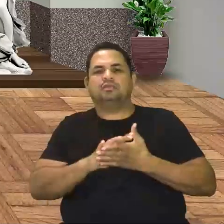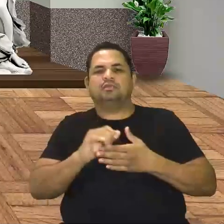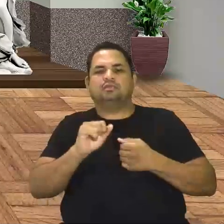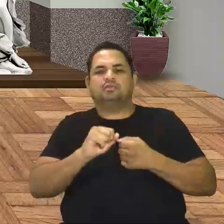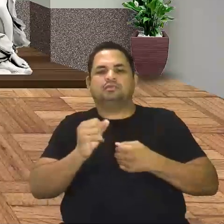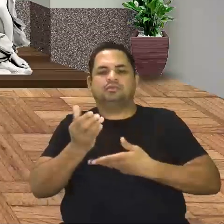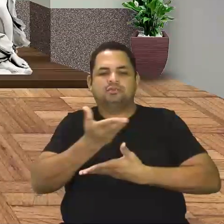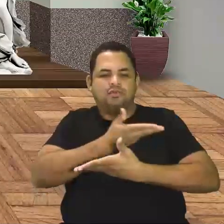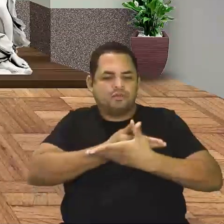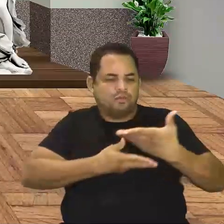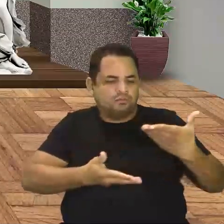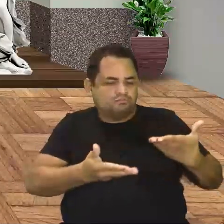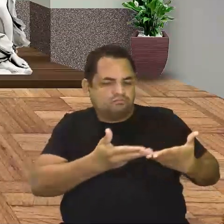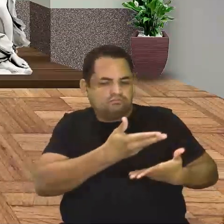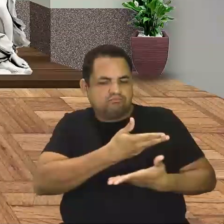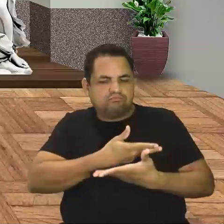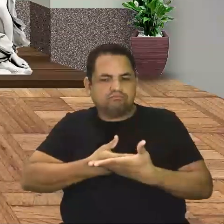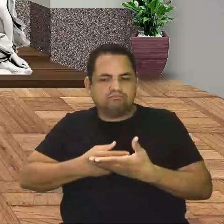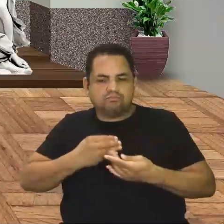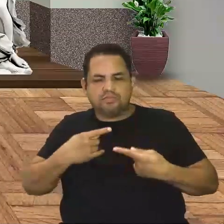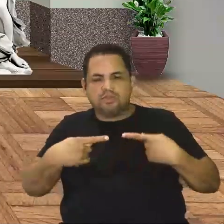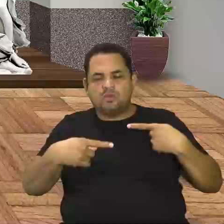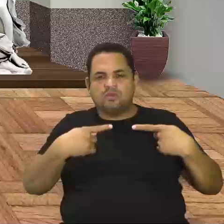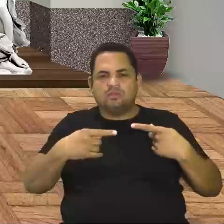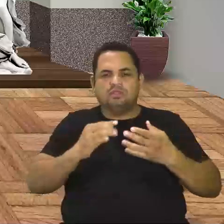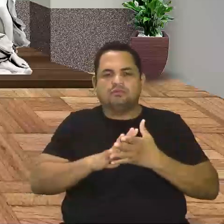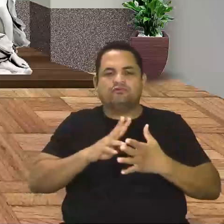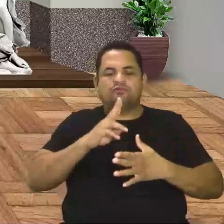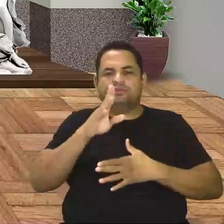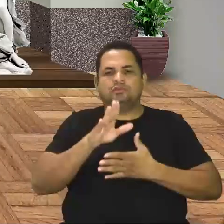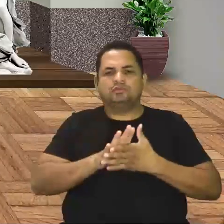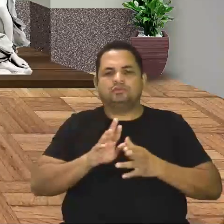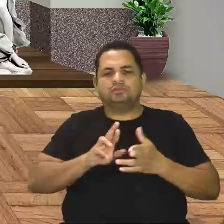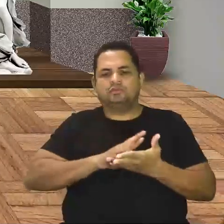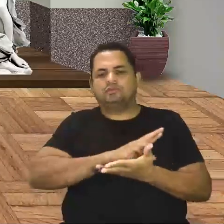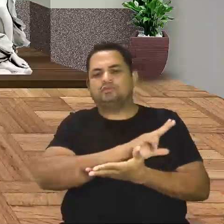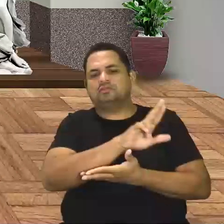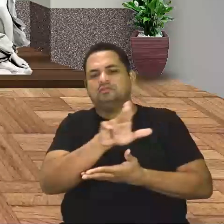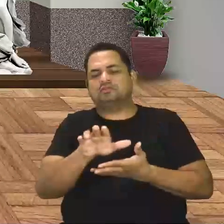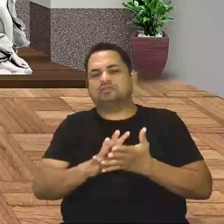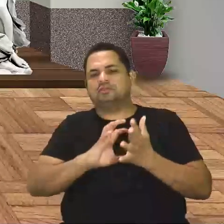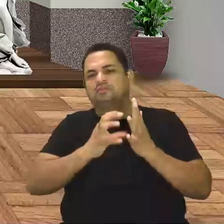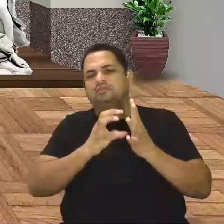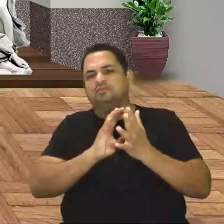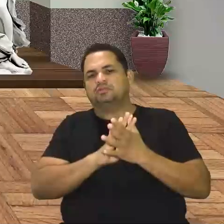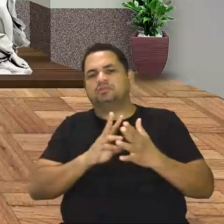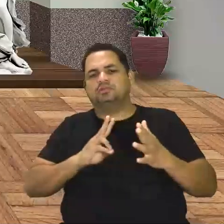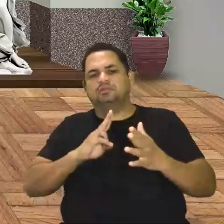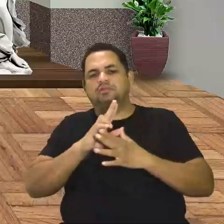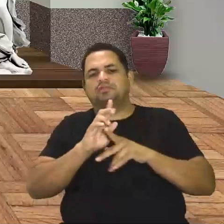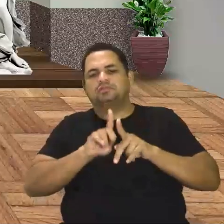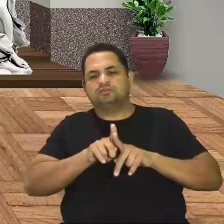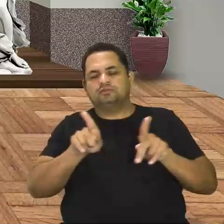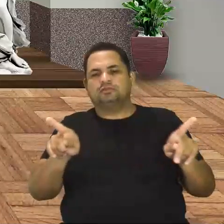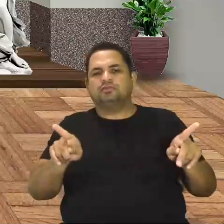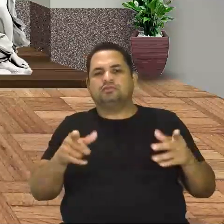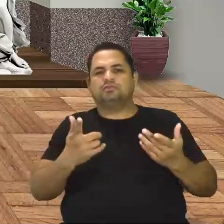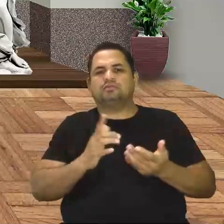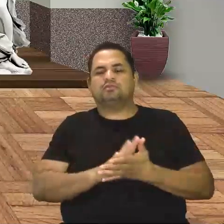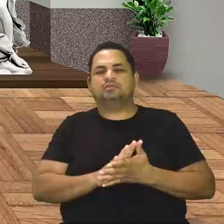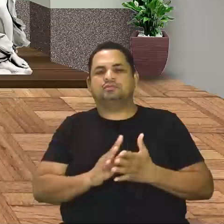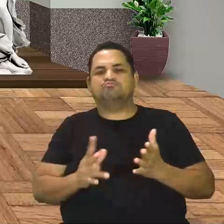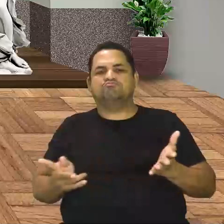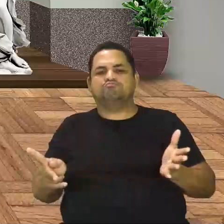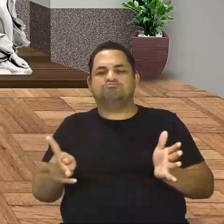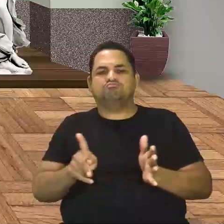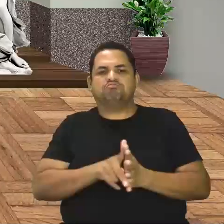uma articulação forte com vários partidos e forças antagônicas,